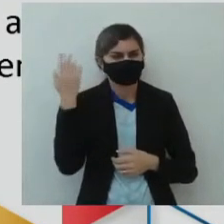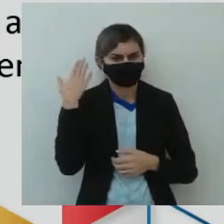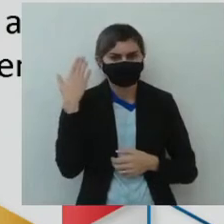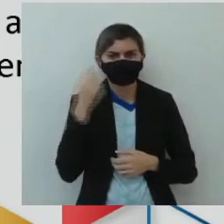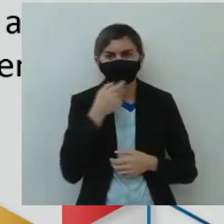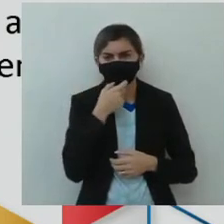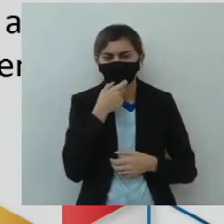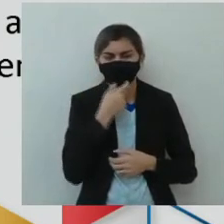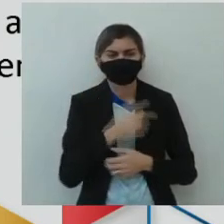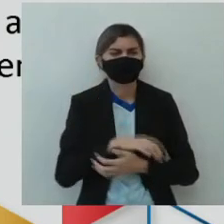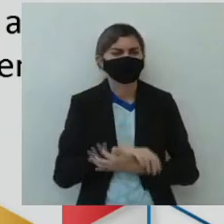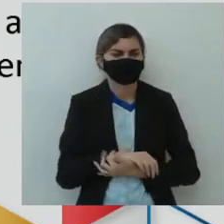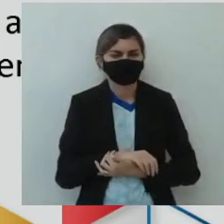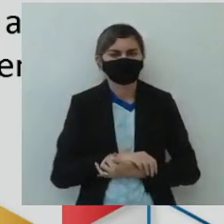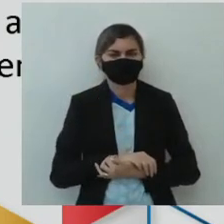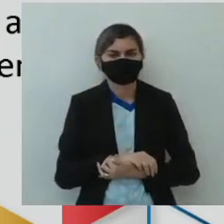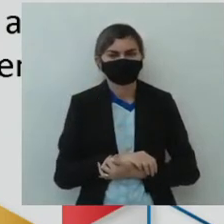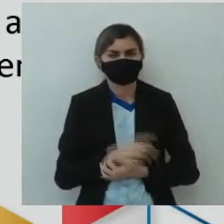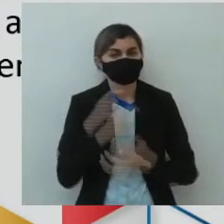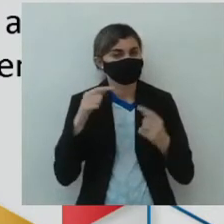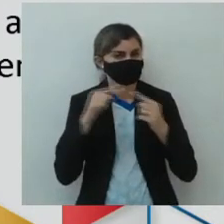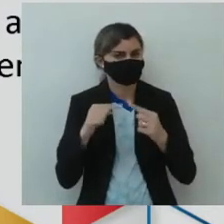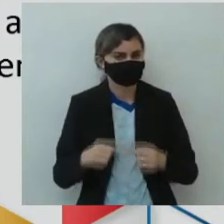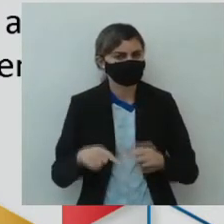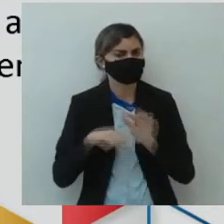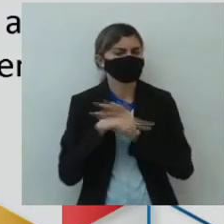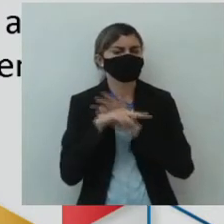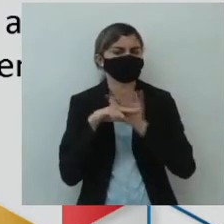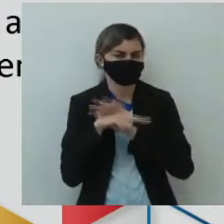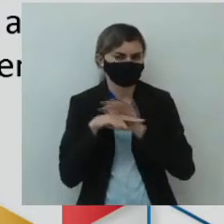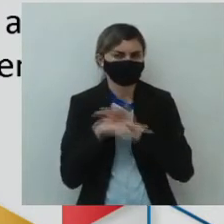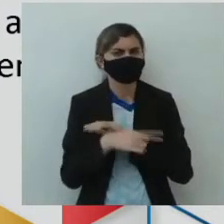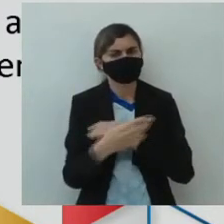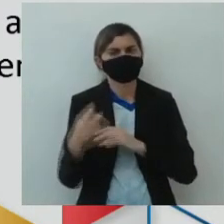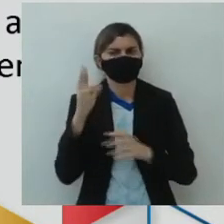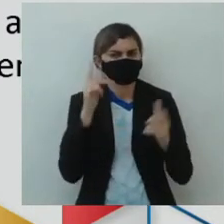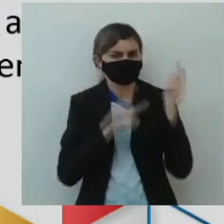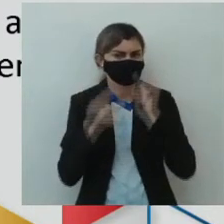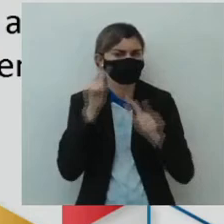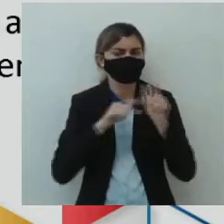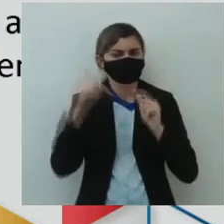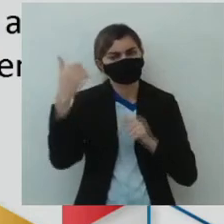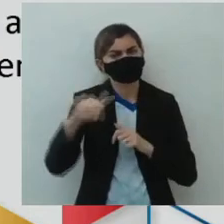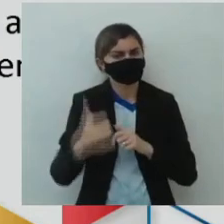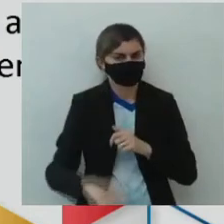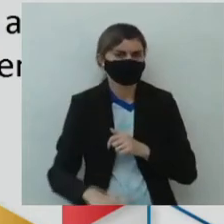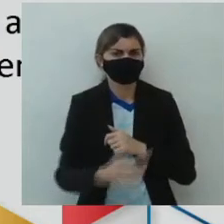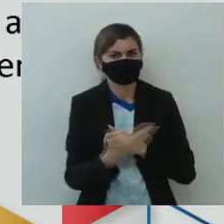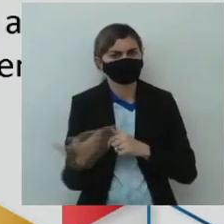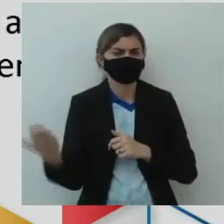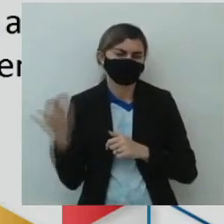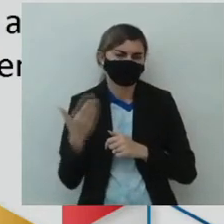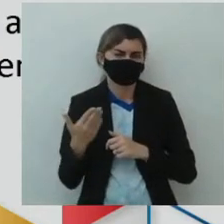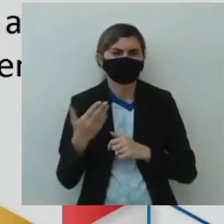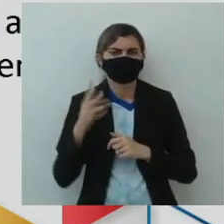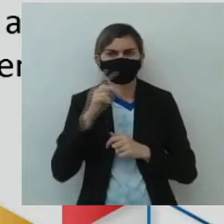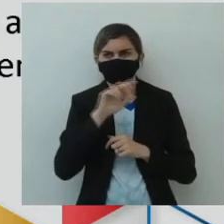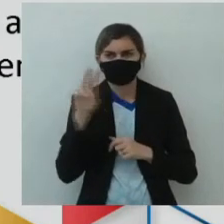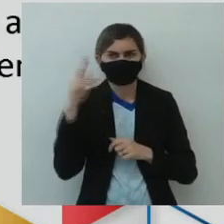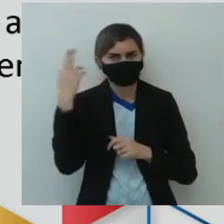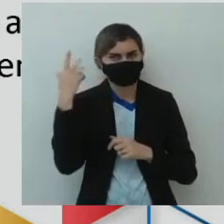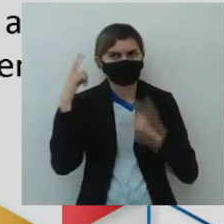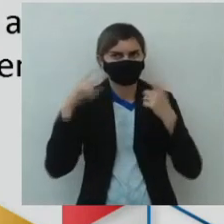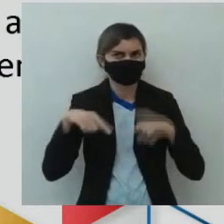touring Club Yorkshire Disney de acordo com a pesquisa né de resultado de avaliação da em raio